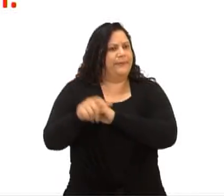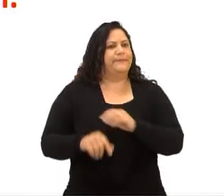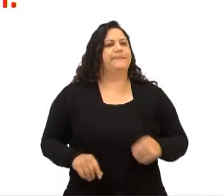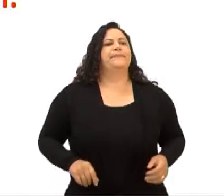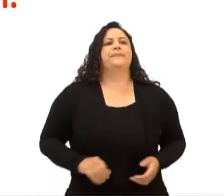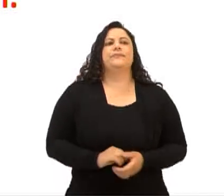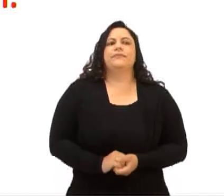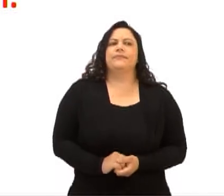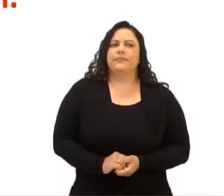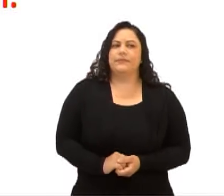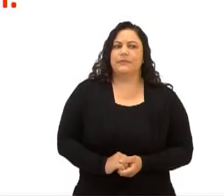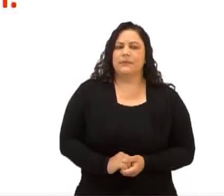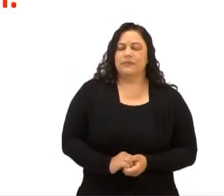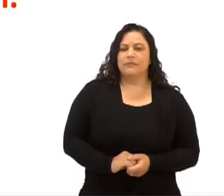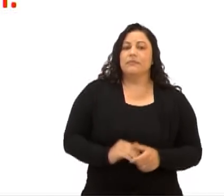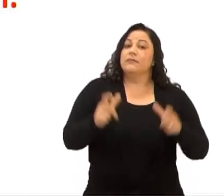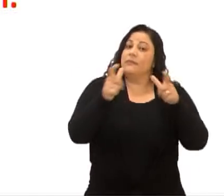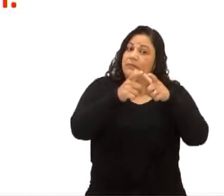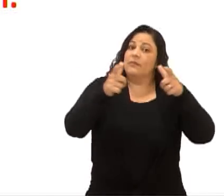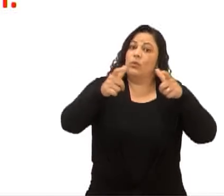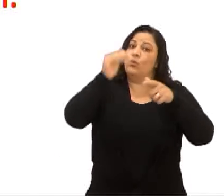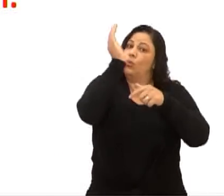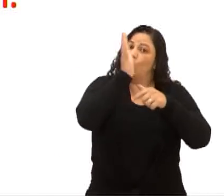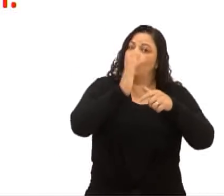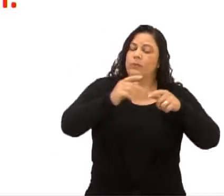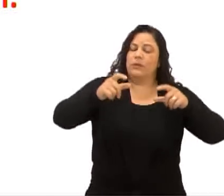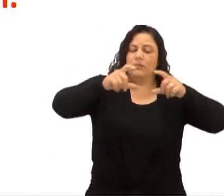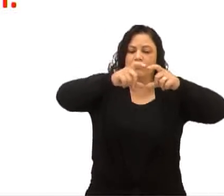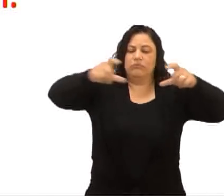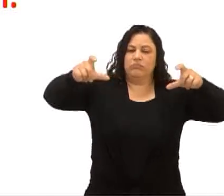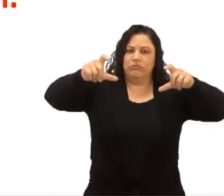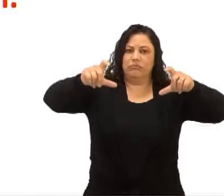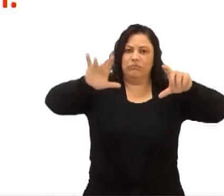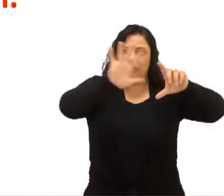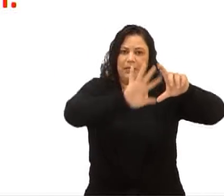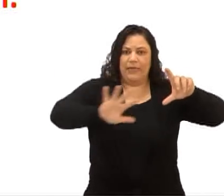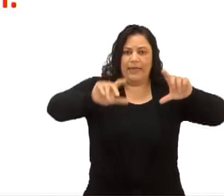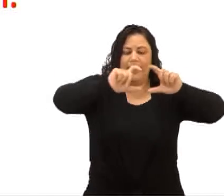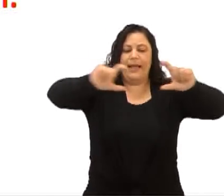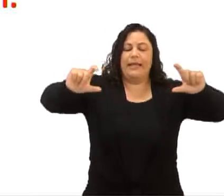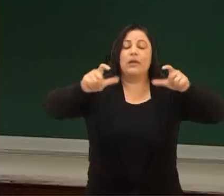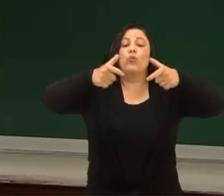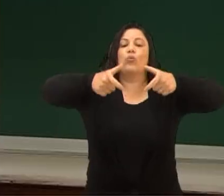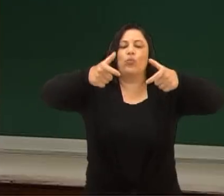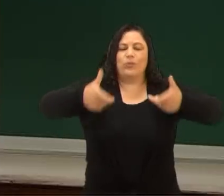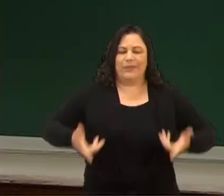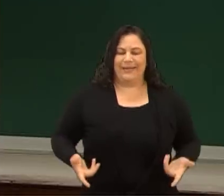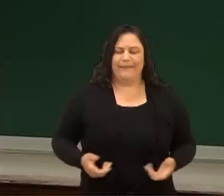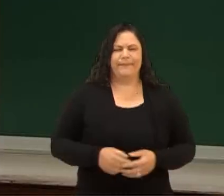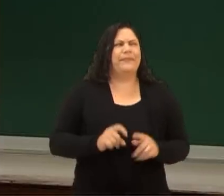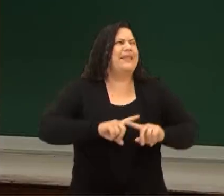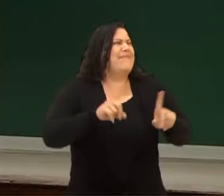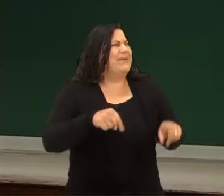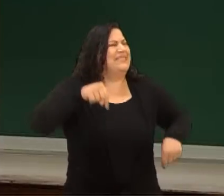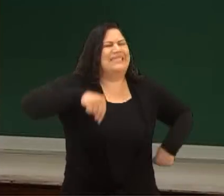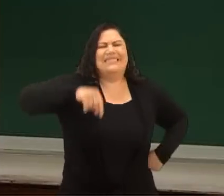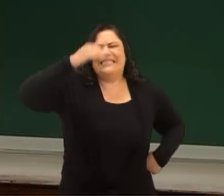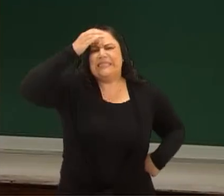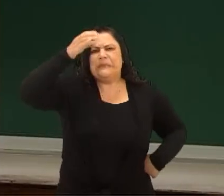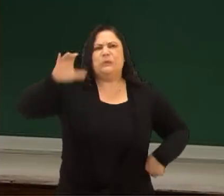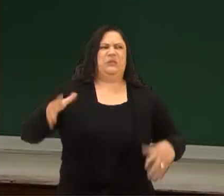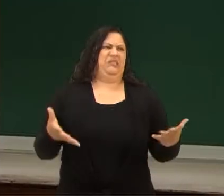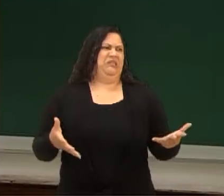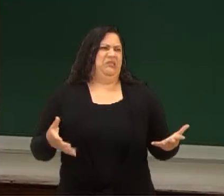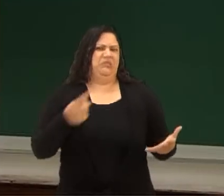a maior parte do território do Brasil se encontra na zona térmica tropical. Ah, professora, mas aqui em Curitiba, aqui no Paraná, não é tão